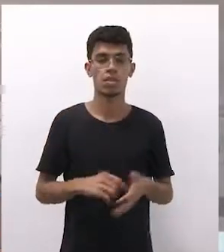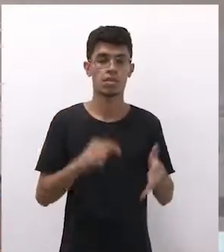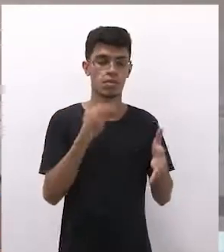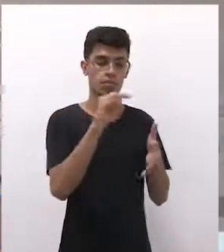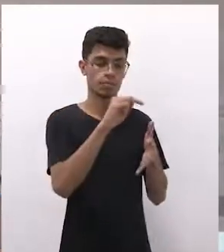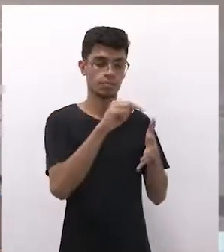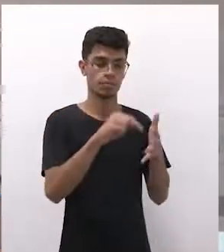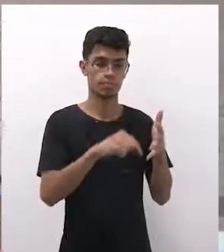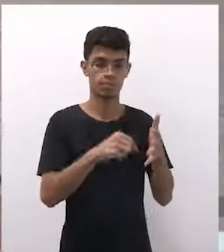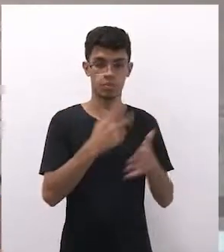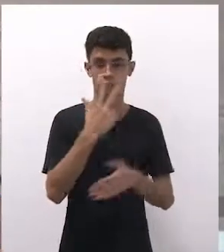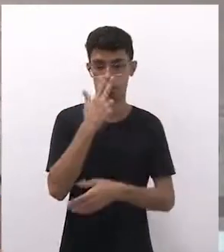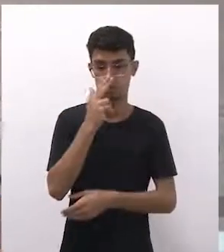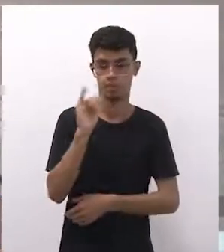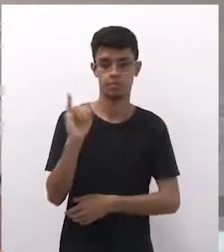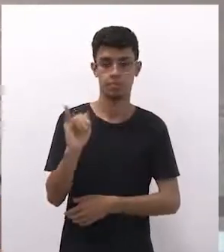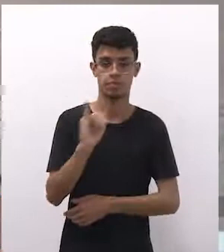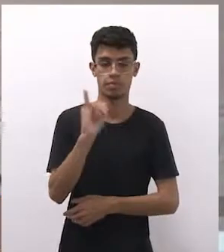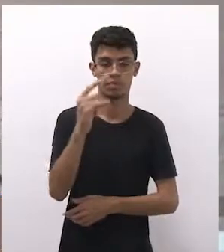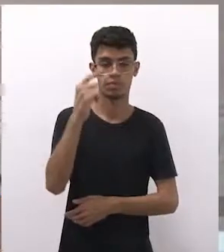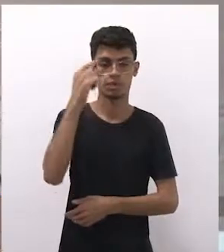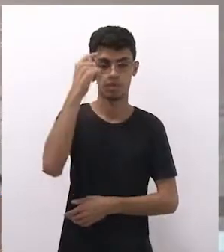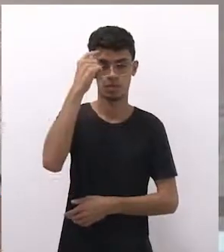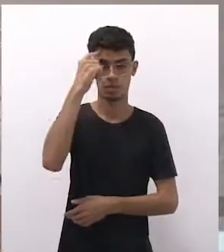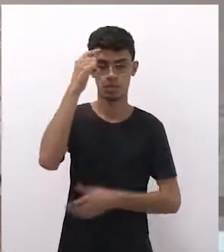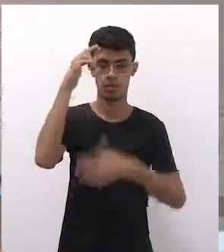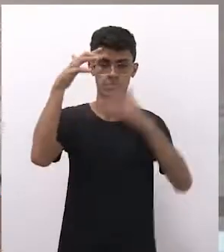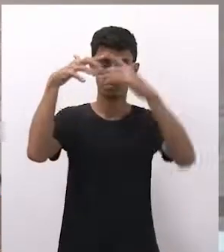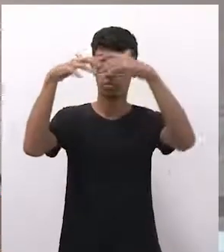muito importantes, né, da gente